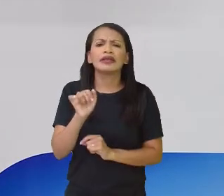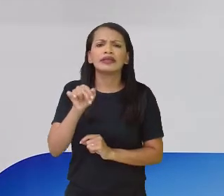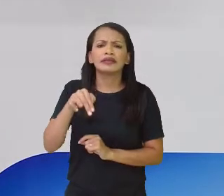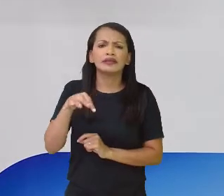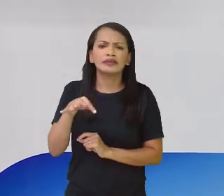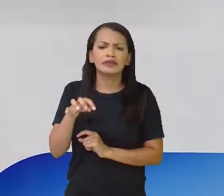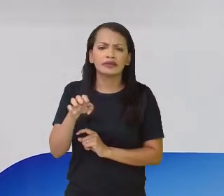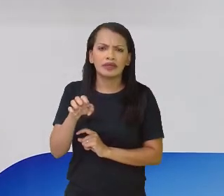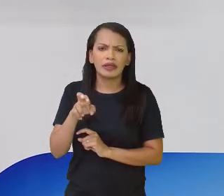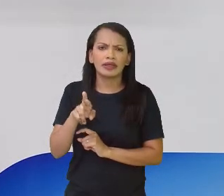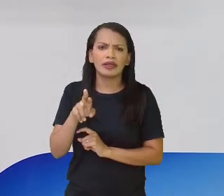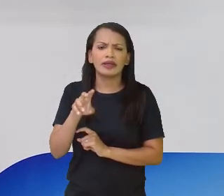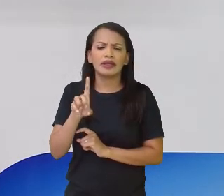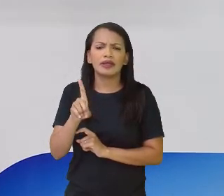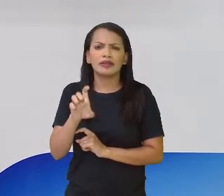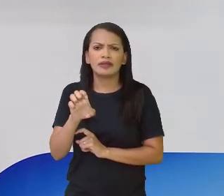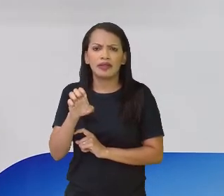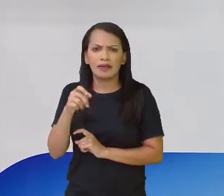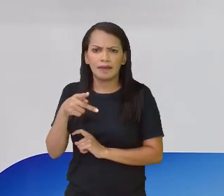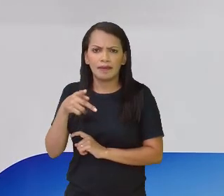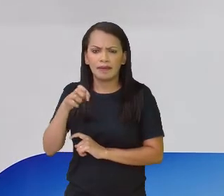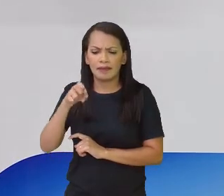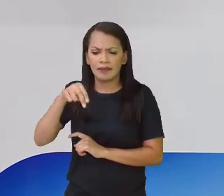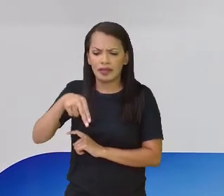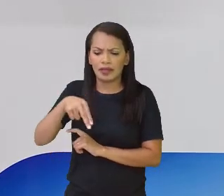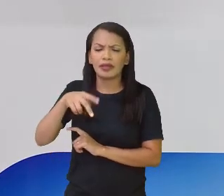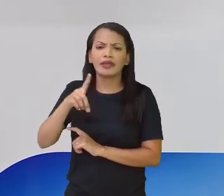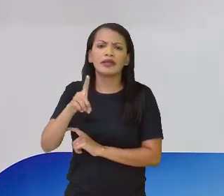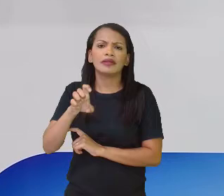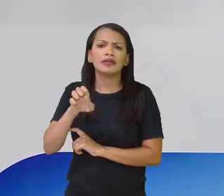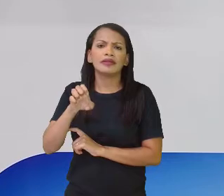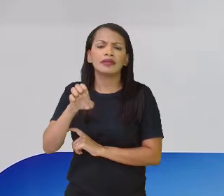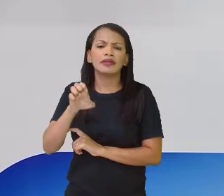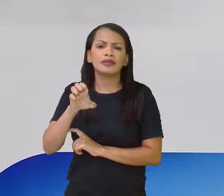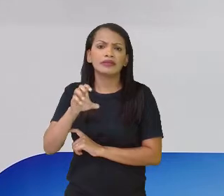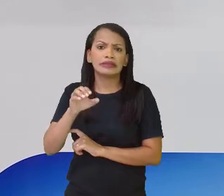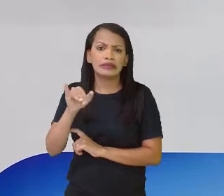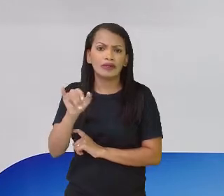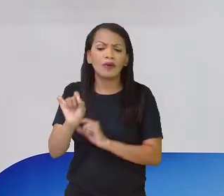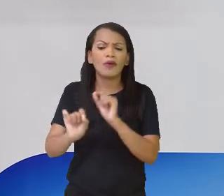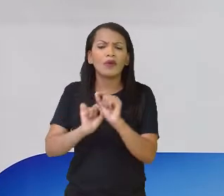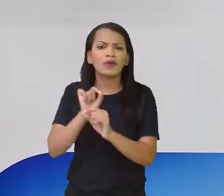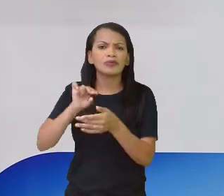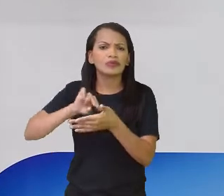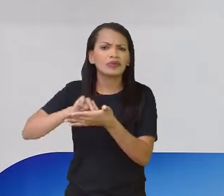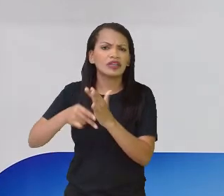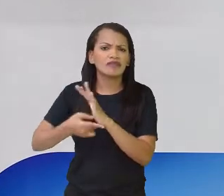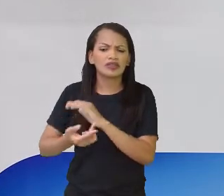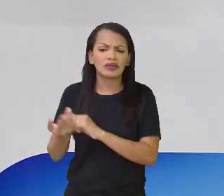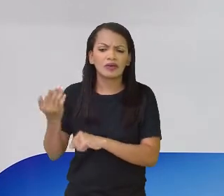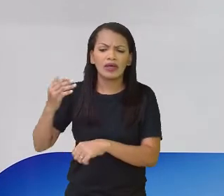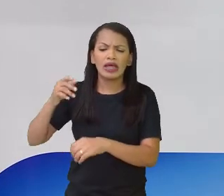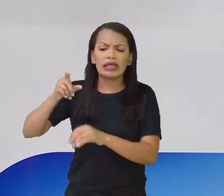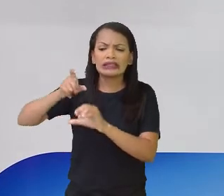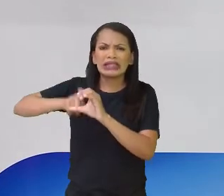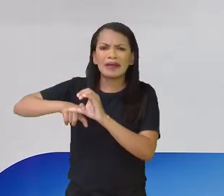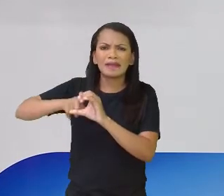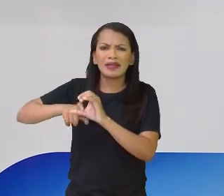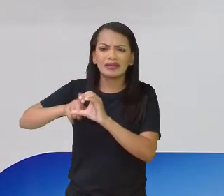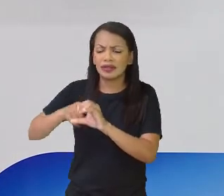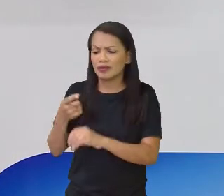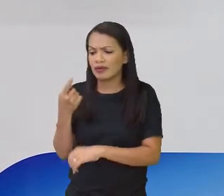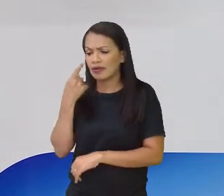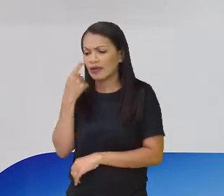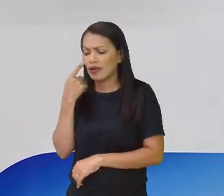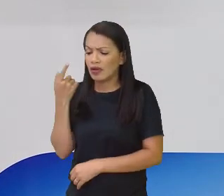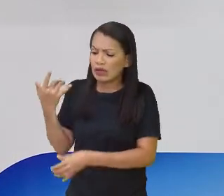ponto crucial da nossa aula. A gente não pode pensar no espaço urbano, no espaço rural, como algo totalmente diferente, distinto e que não